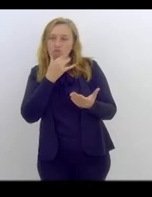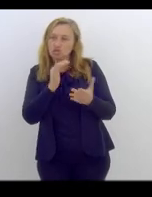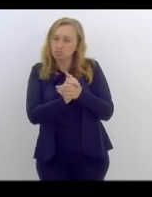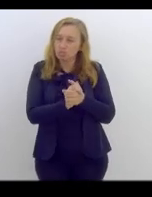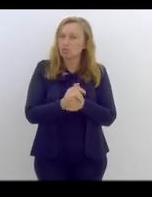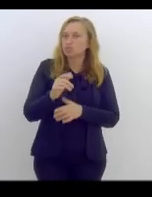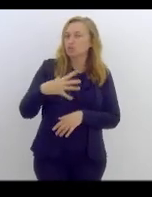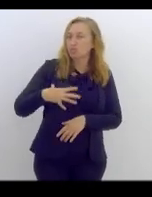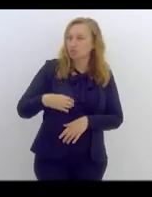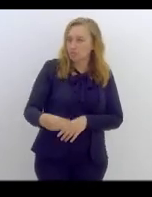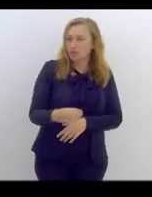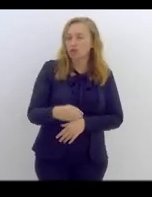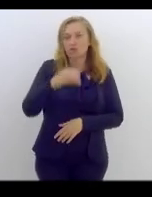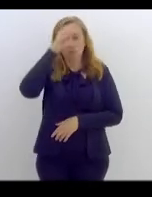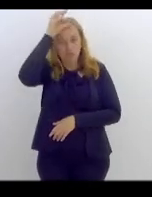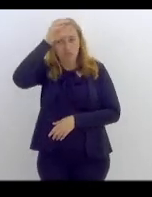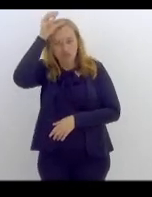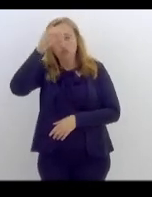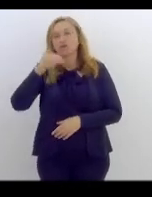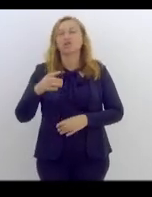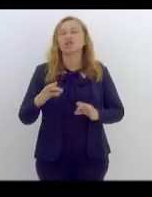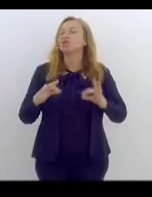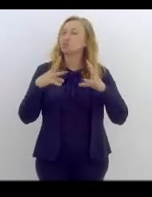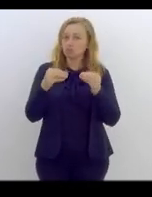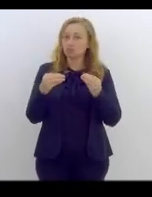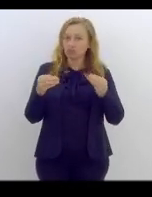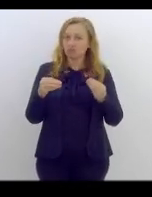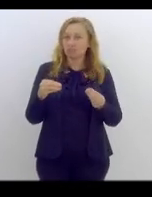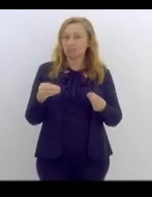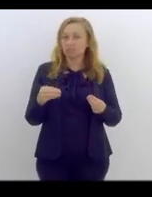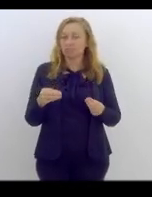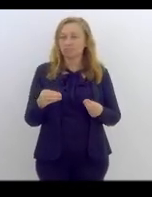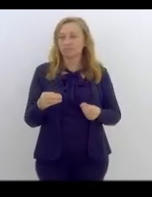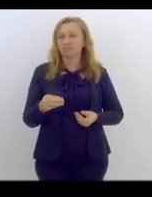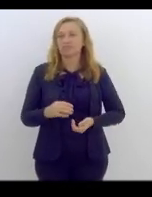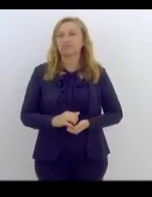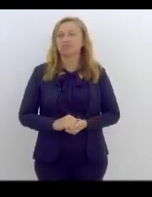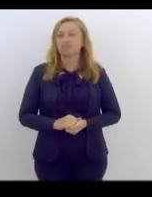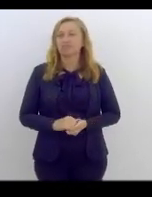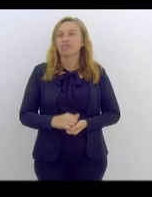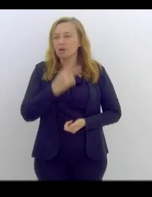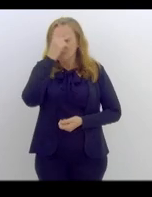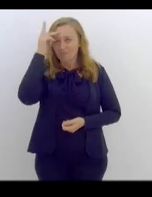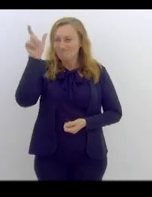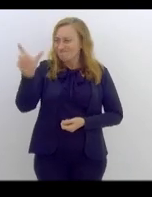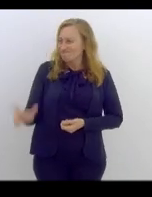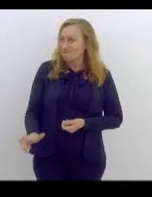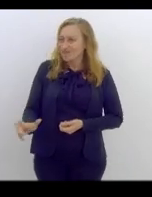irmão, como tio, como, sabe, realmente foi uma pessoa